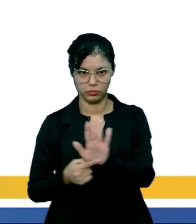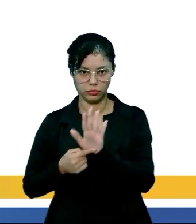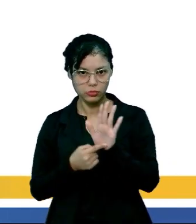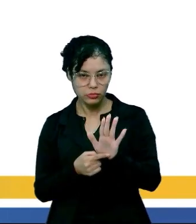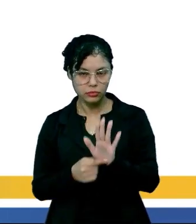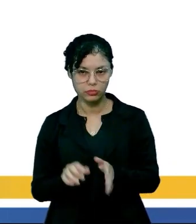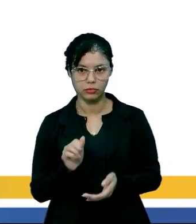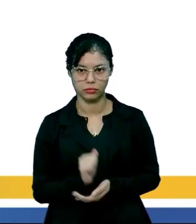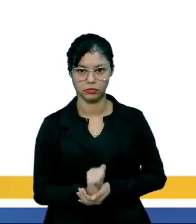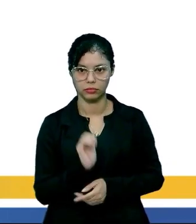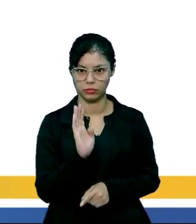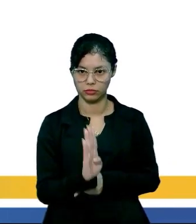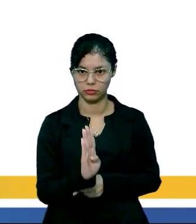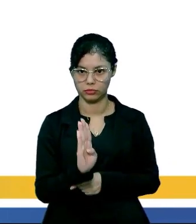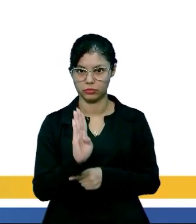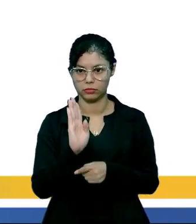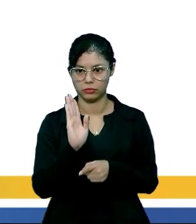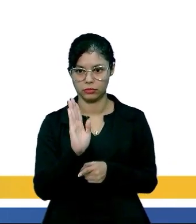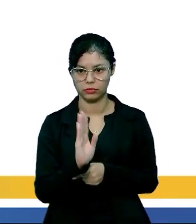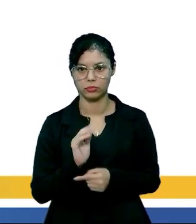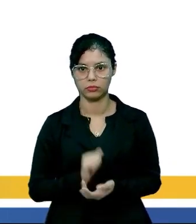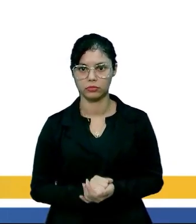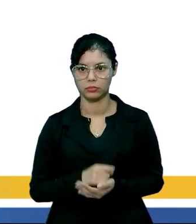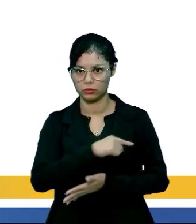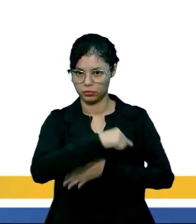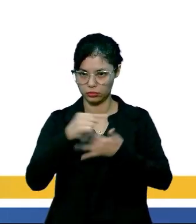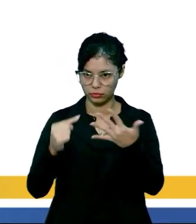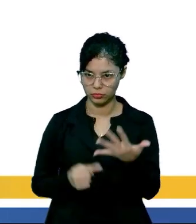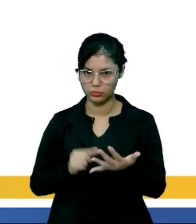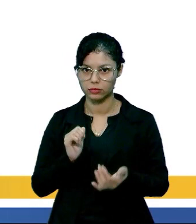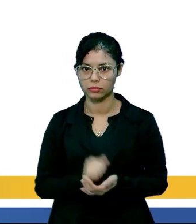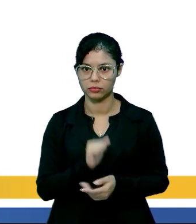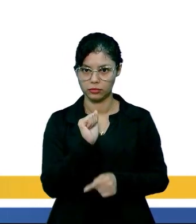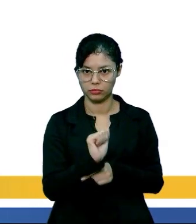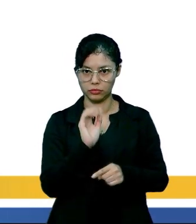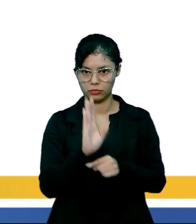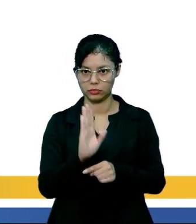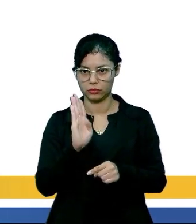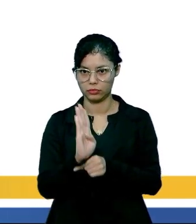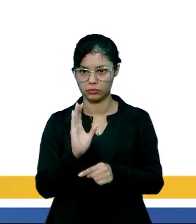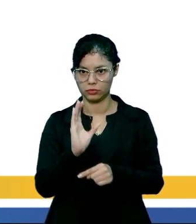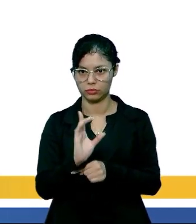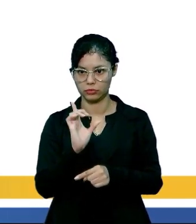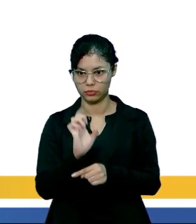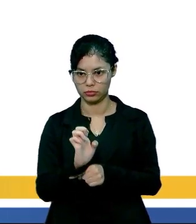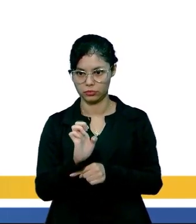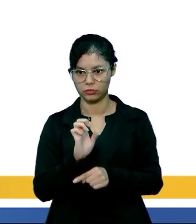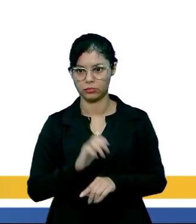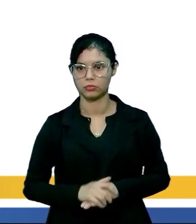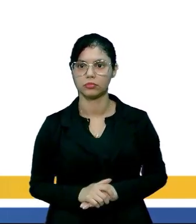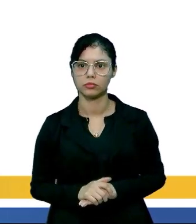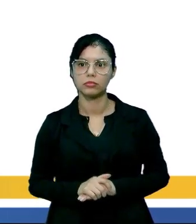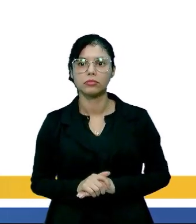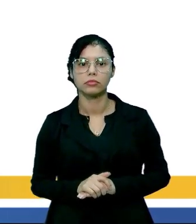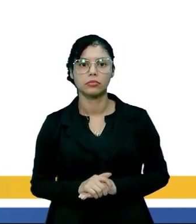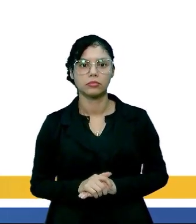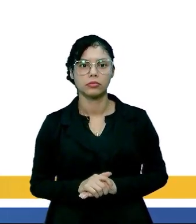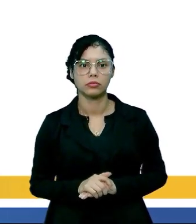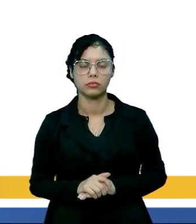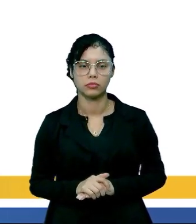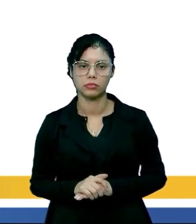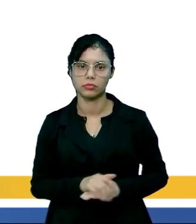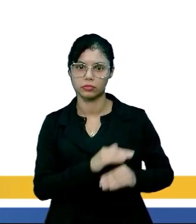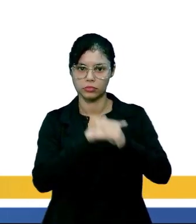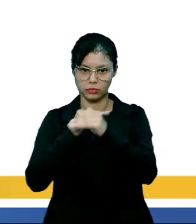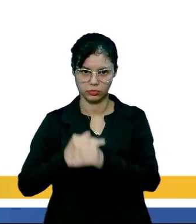Representada na figura. Os 5 pontos A, B, C, D e E sobre